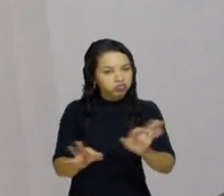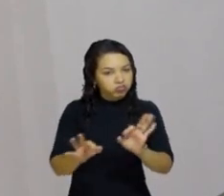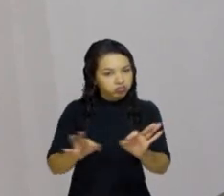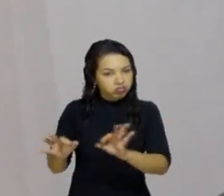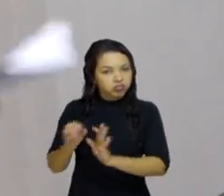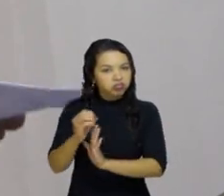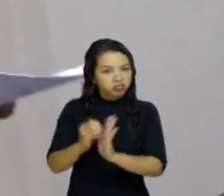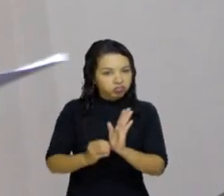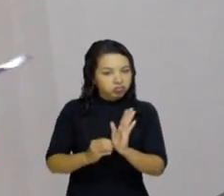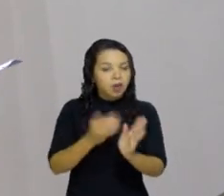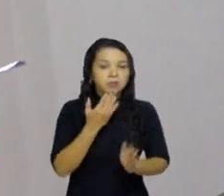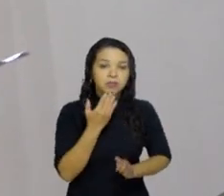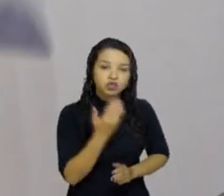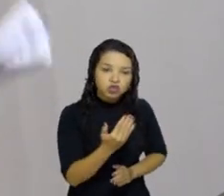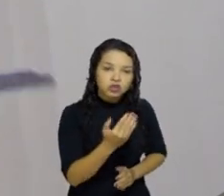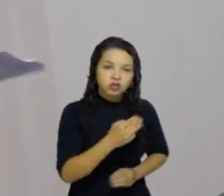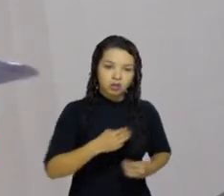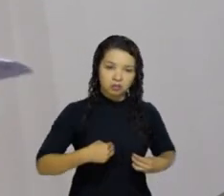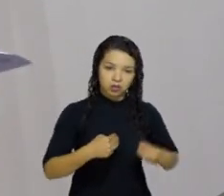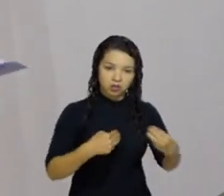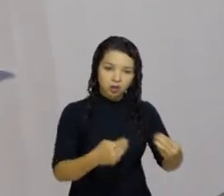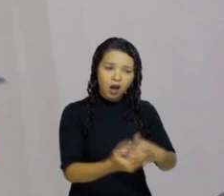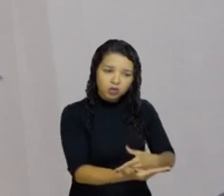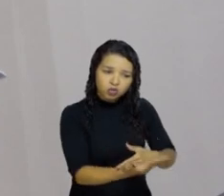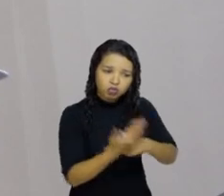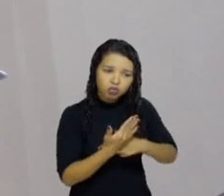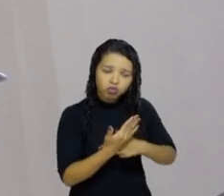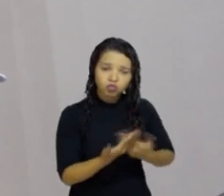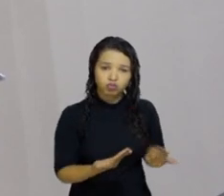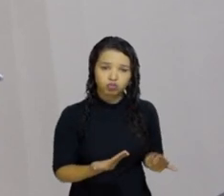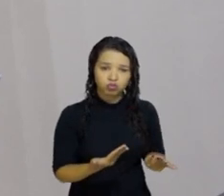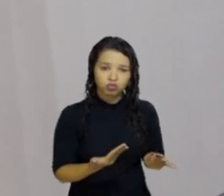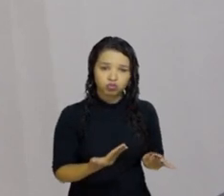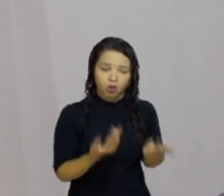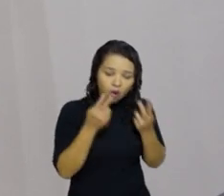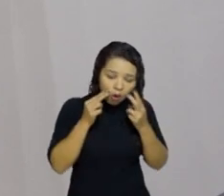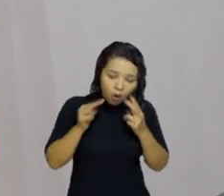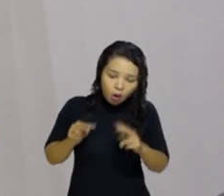Filho, que nos ajude, que olhe por Santa Catarina,